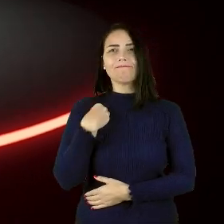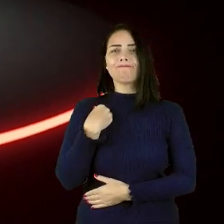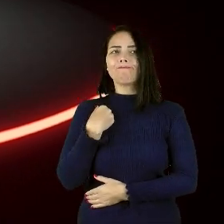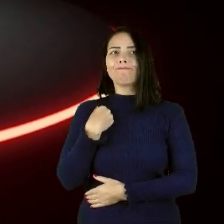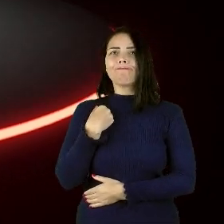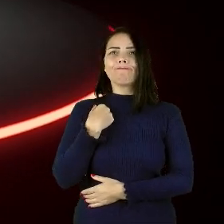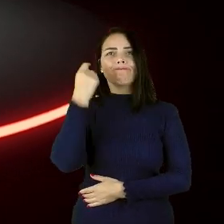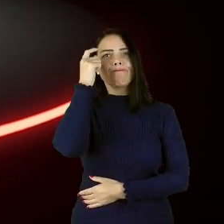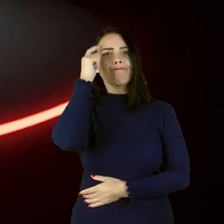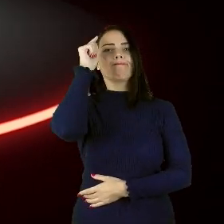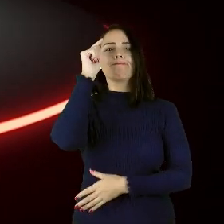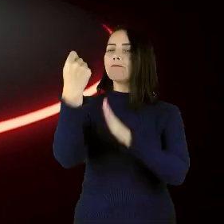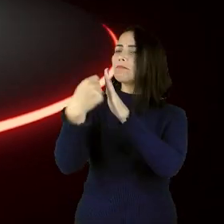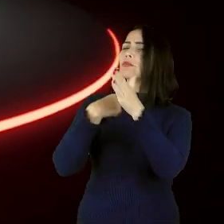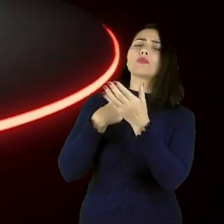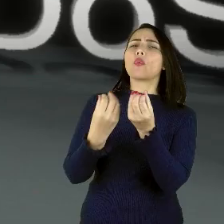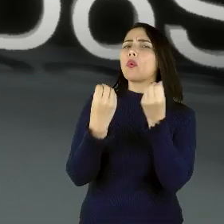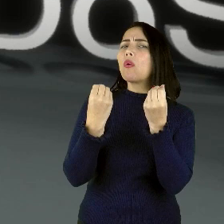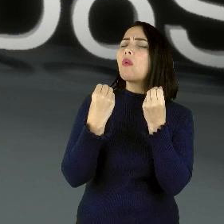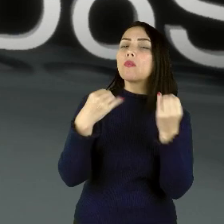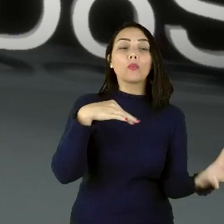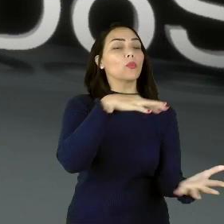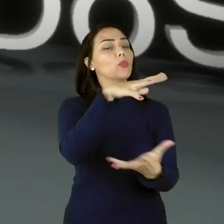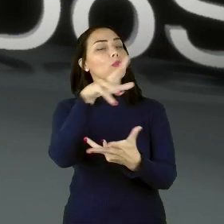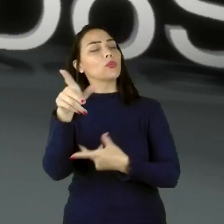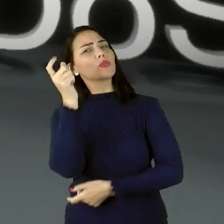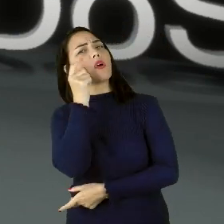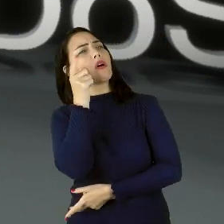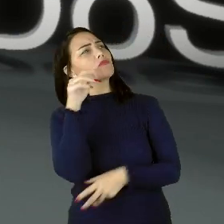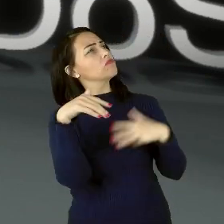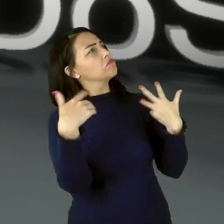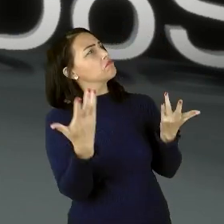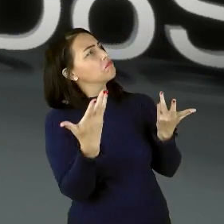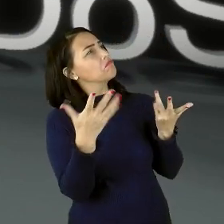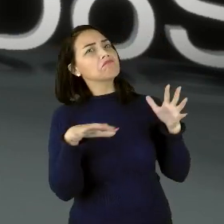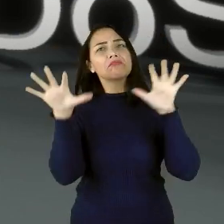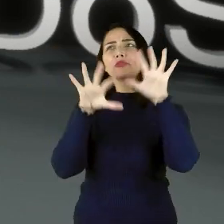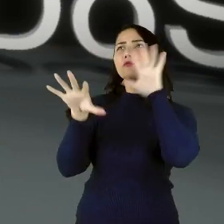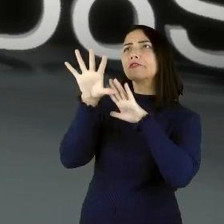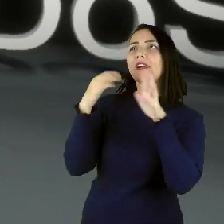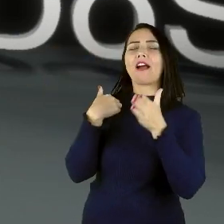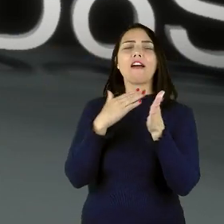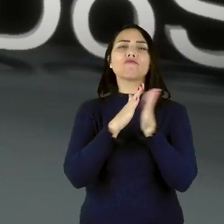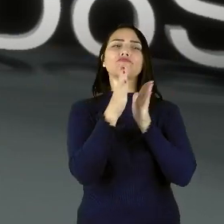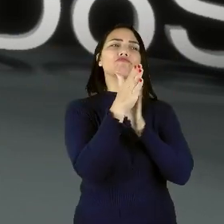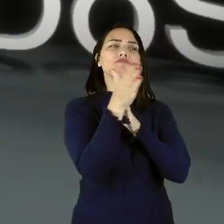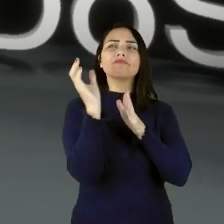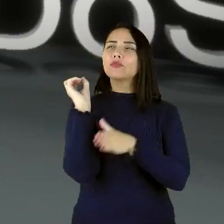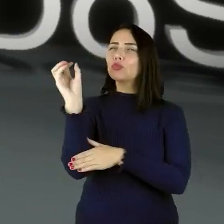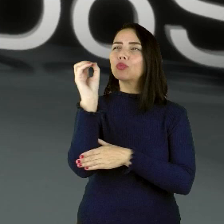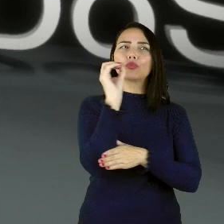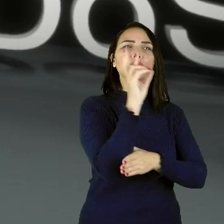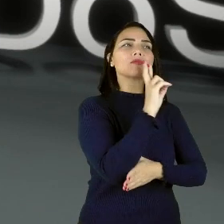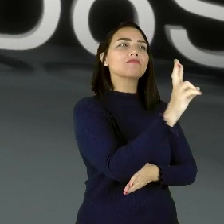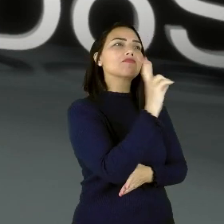da resposta para essa pergunta que surgiu. Como será esse mundo azul? Esse mundo das nuvens? Assim, programei